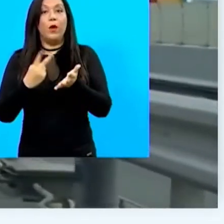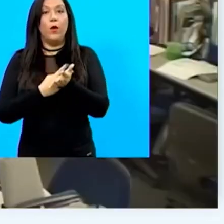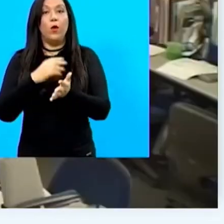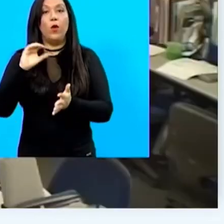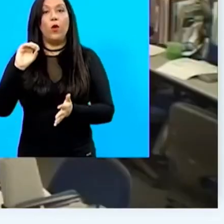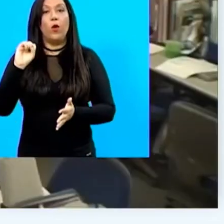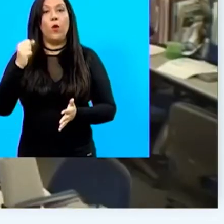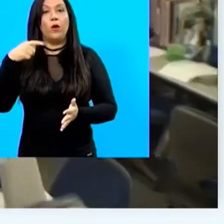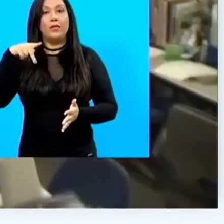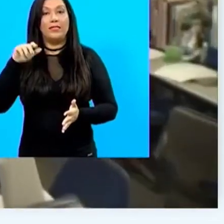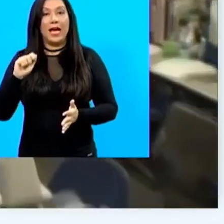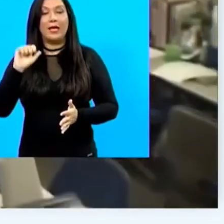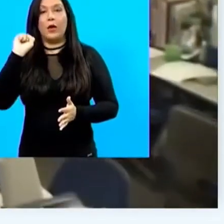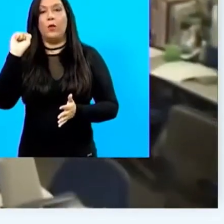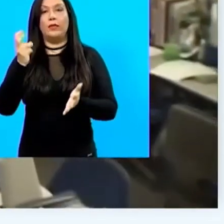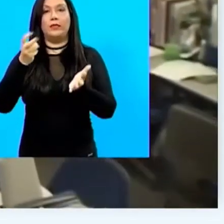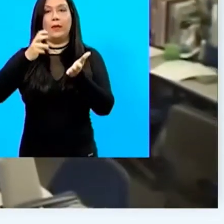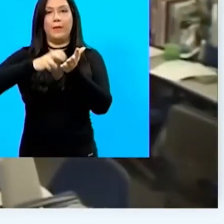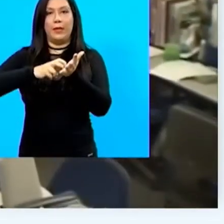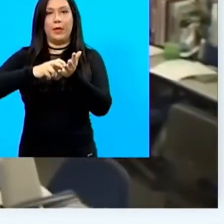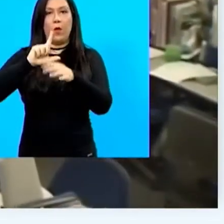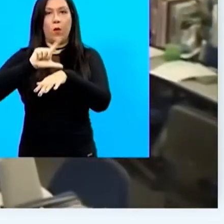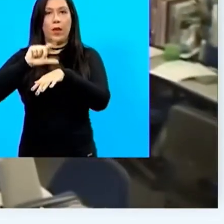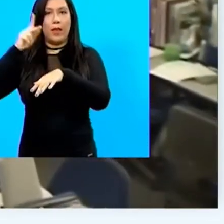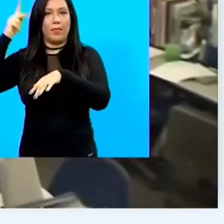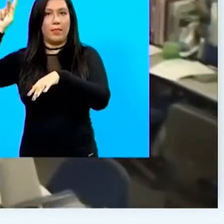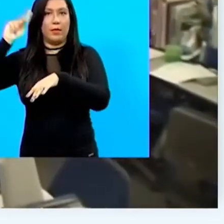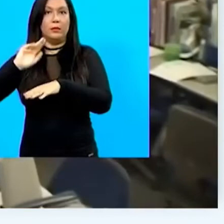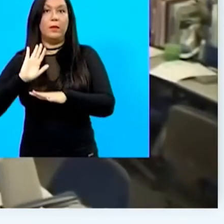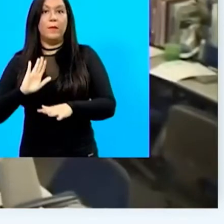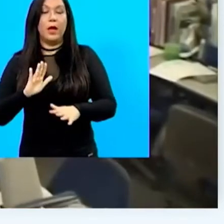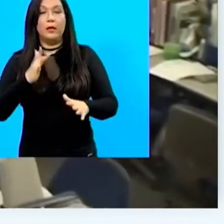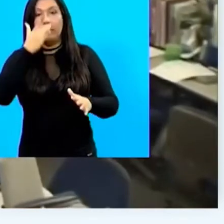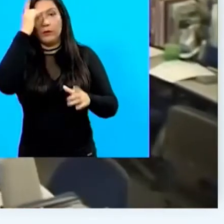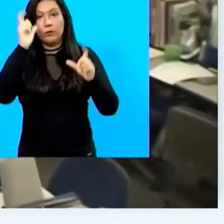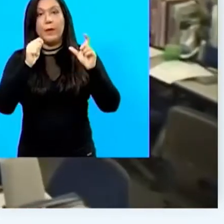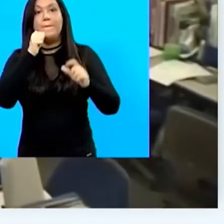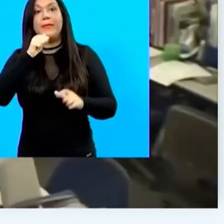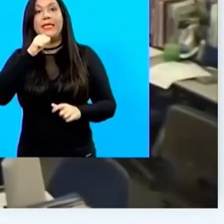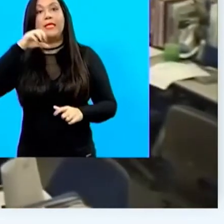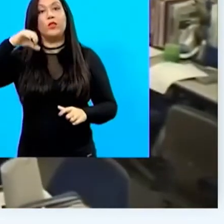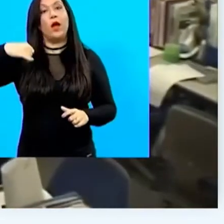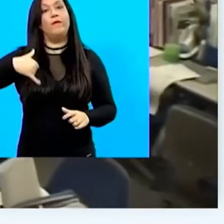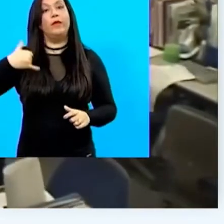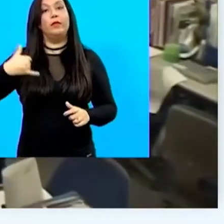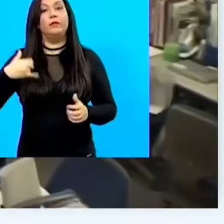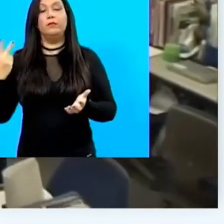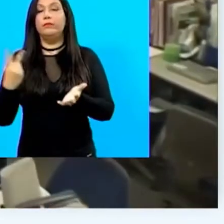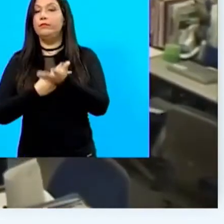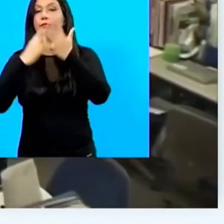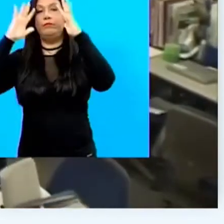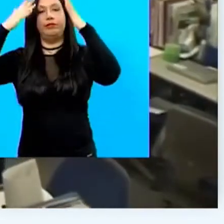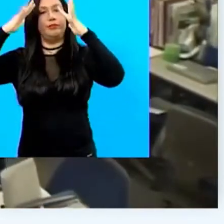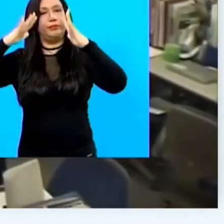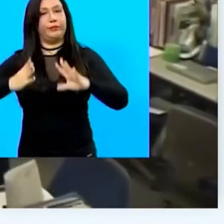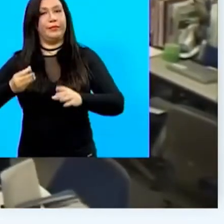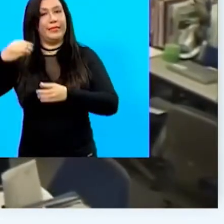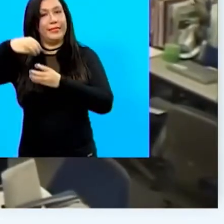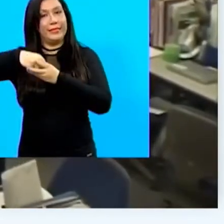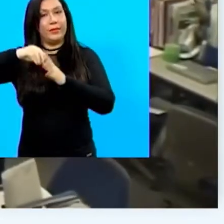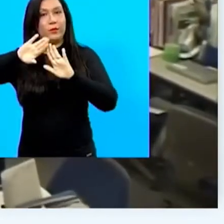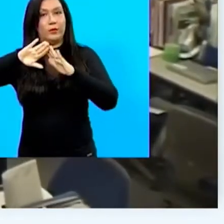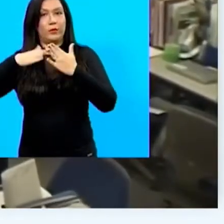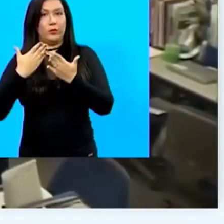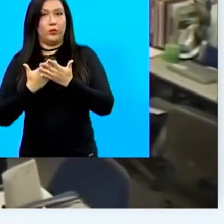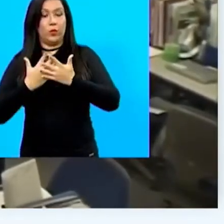de Osaka, por volta das 8 da manhã no horário local. Entre as vítimas está uma menina de 9 anos que foi atingida por um